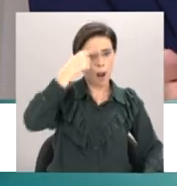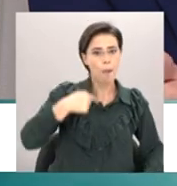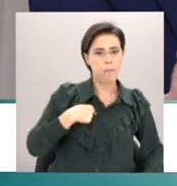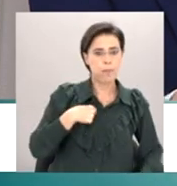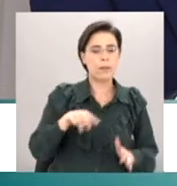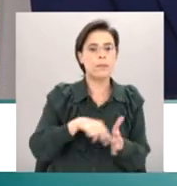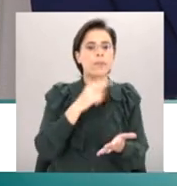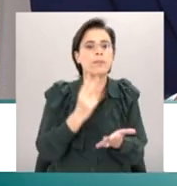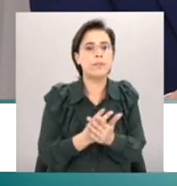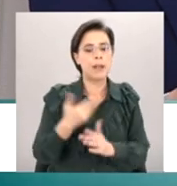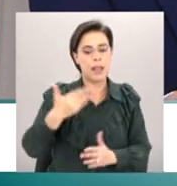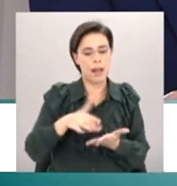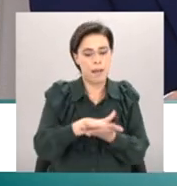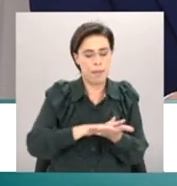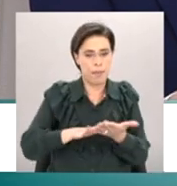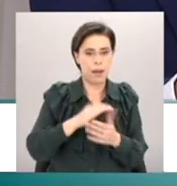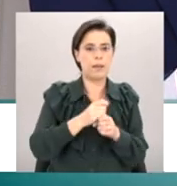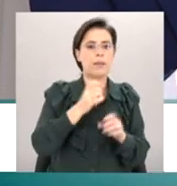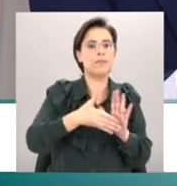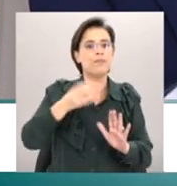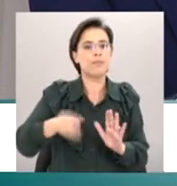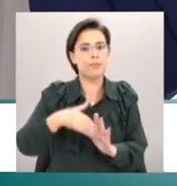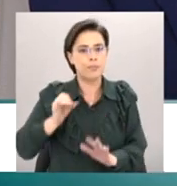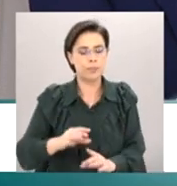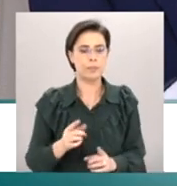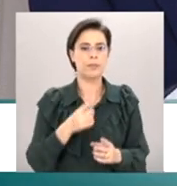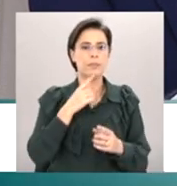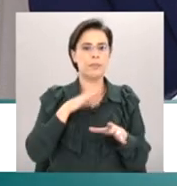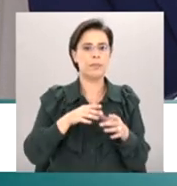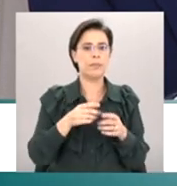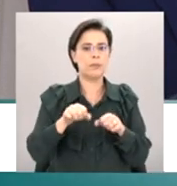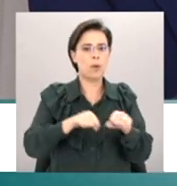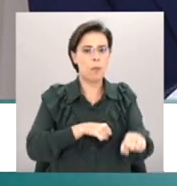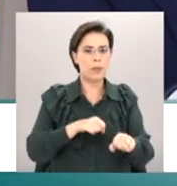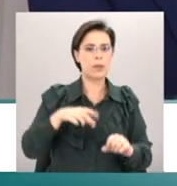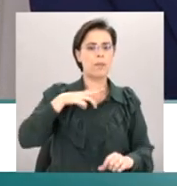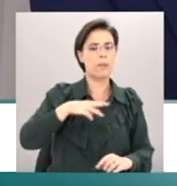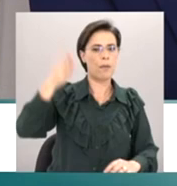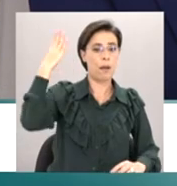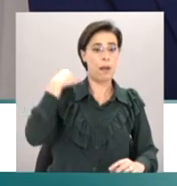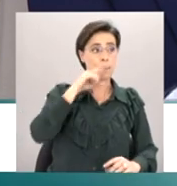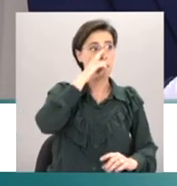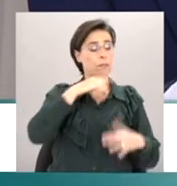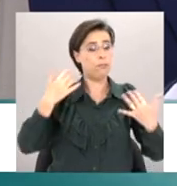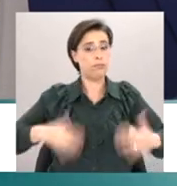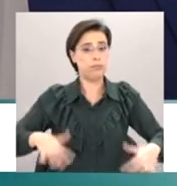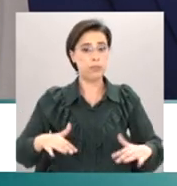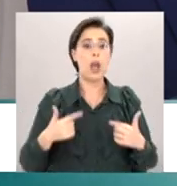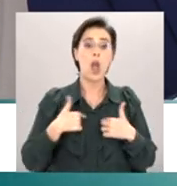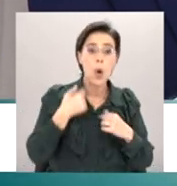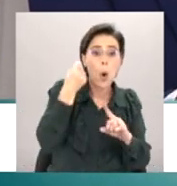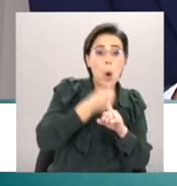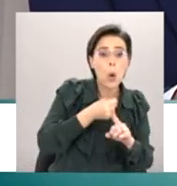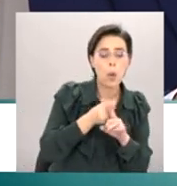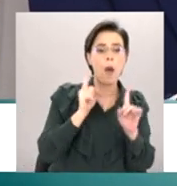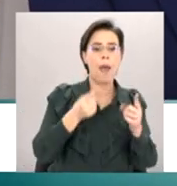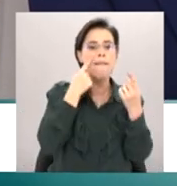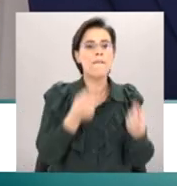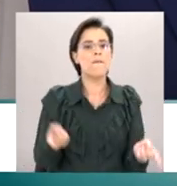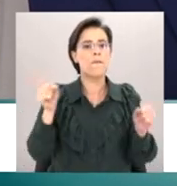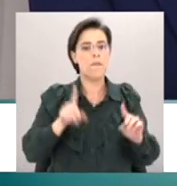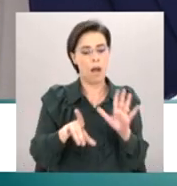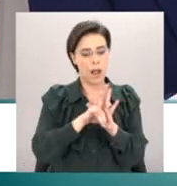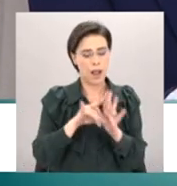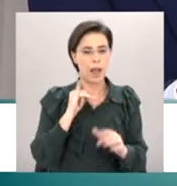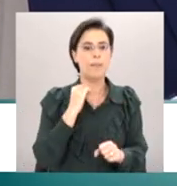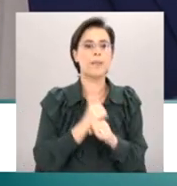derrotou direitos básicos trabalhadores e fez das maiores condições salariais de Portugal tem memória mas eu luto para recompor